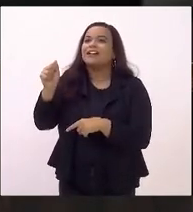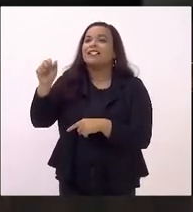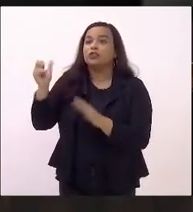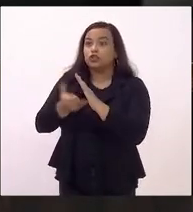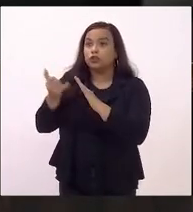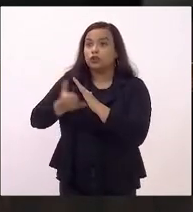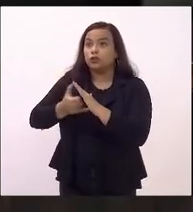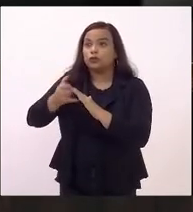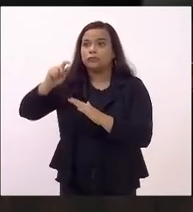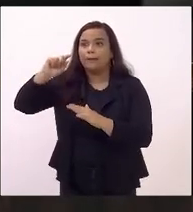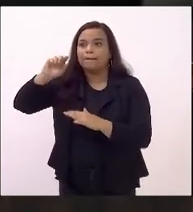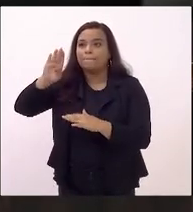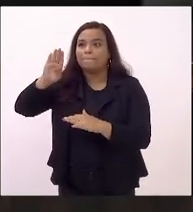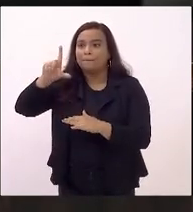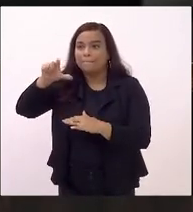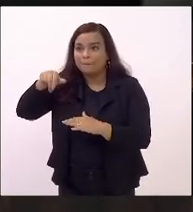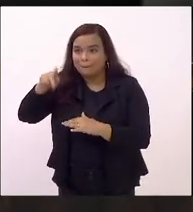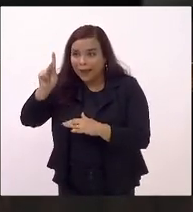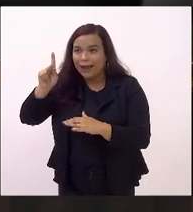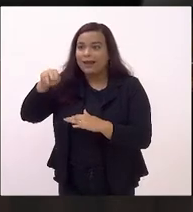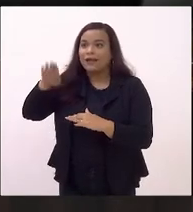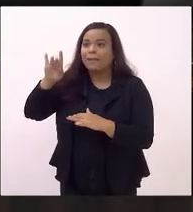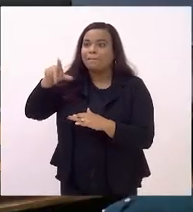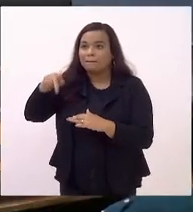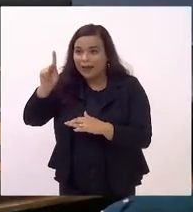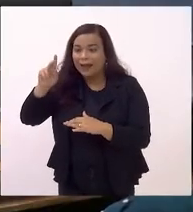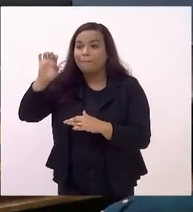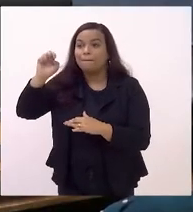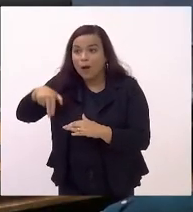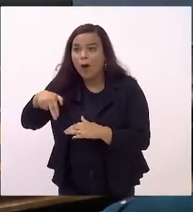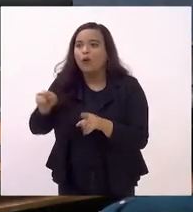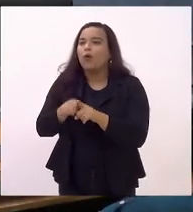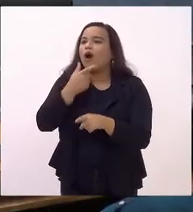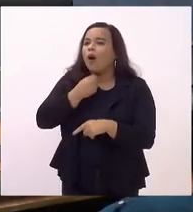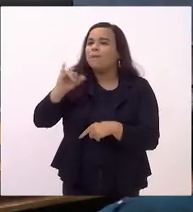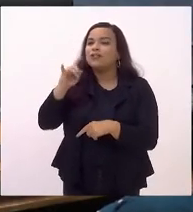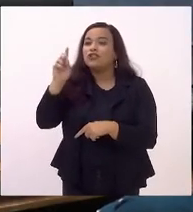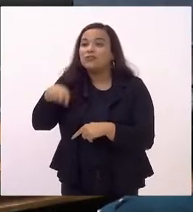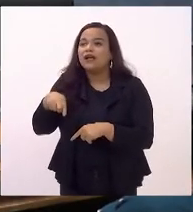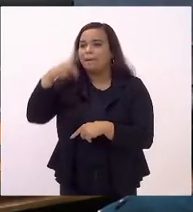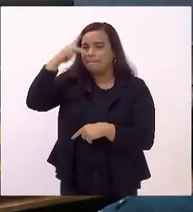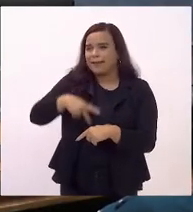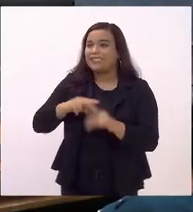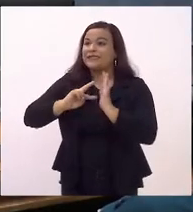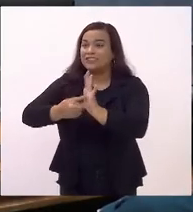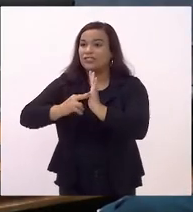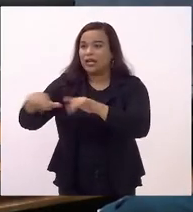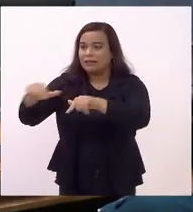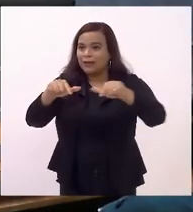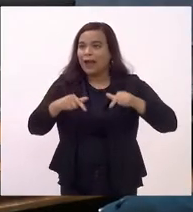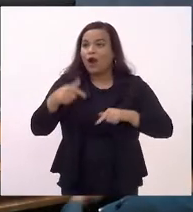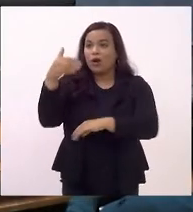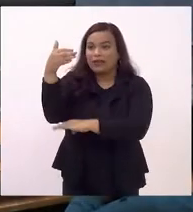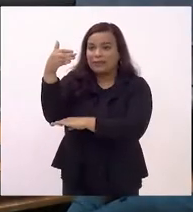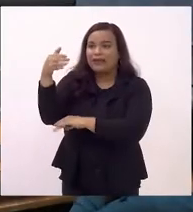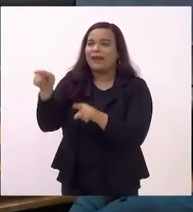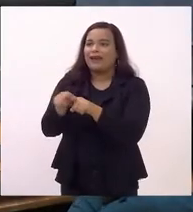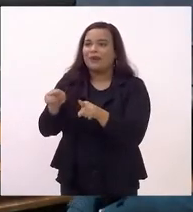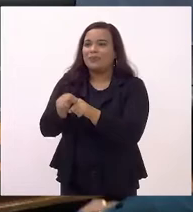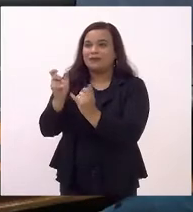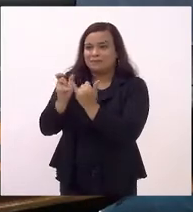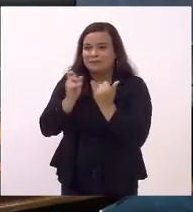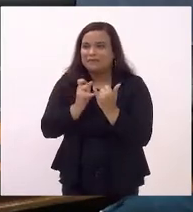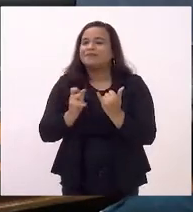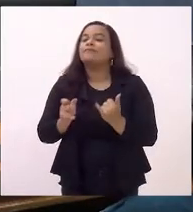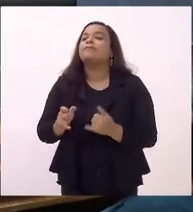Bone, José Railton Calixto de Souza, presidente do Sindicato dos Trabalhadores de Hotéis e Similares do Rio de Janeiro,